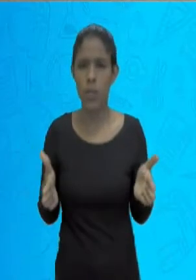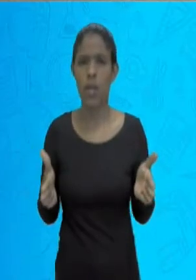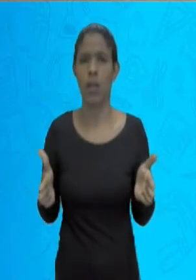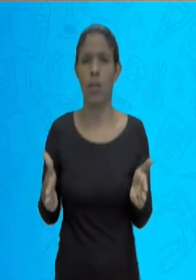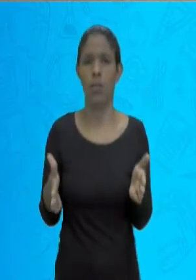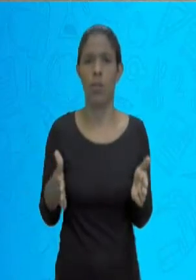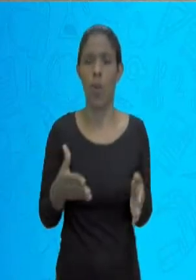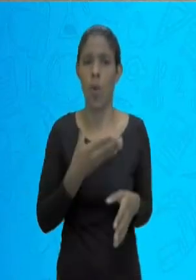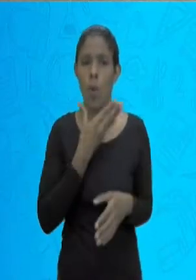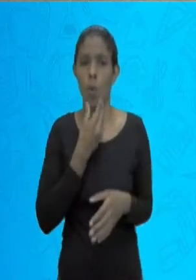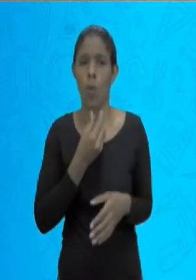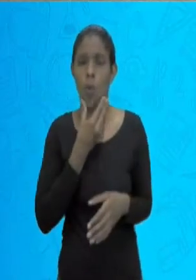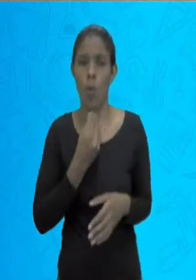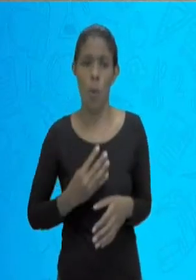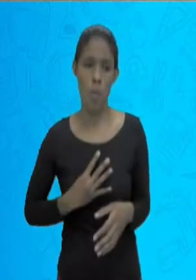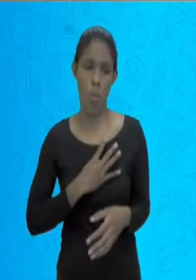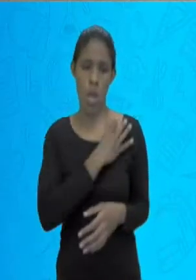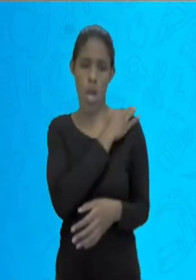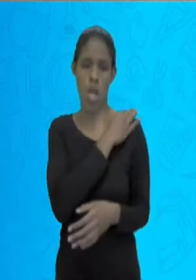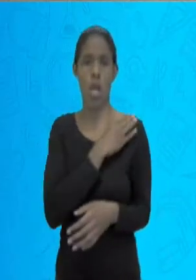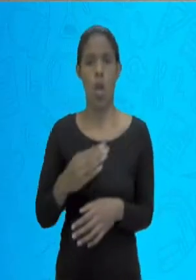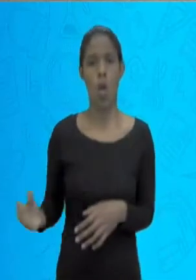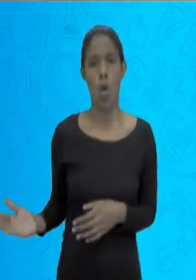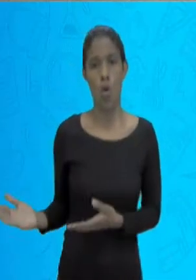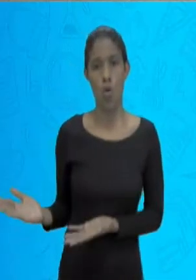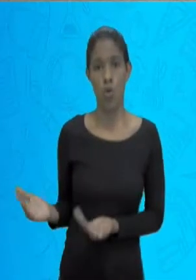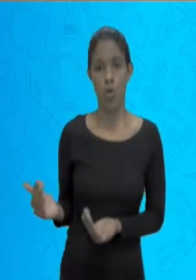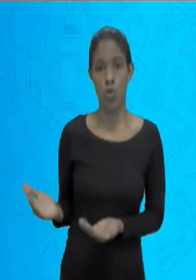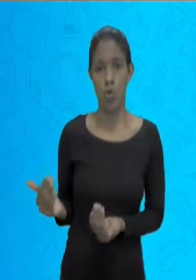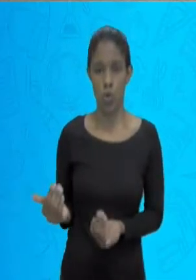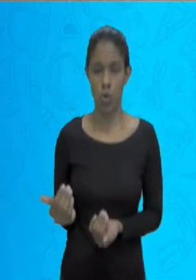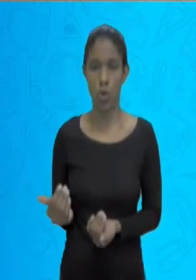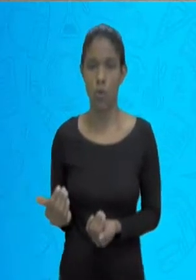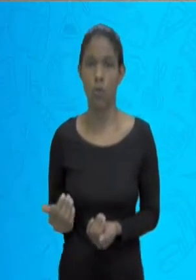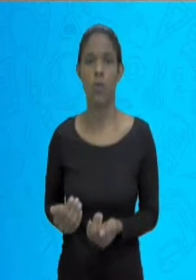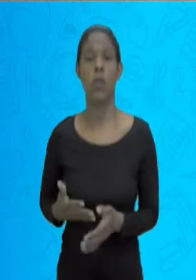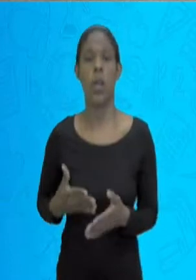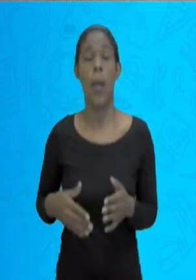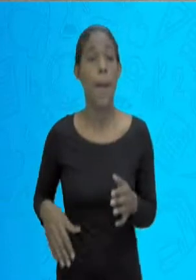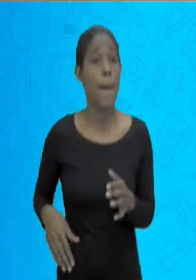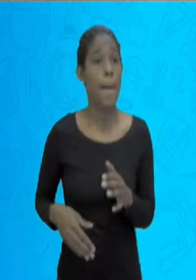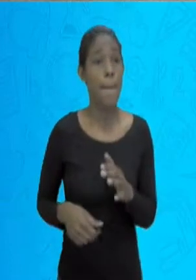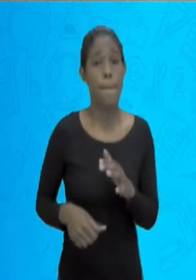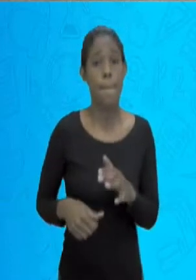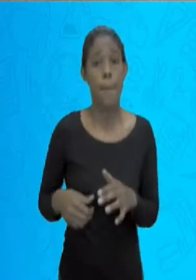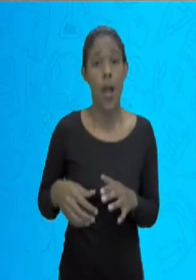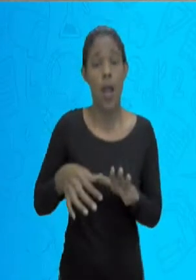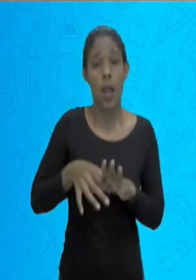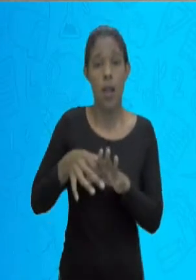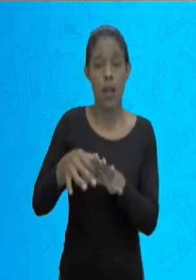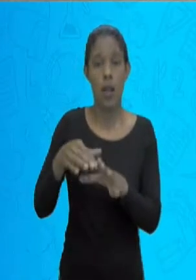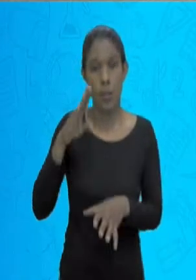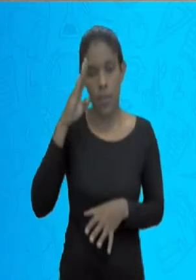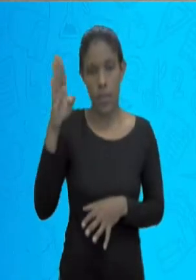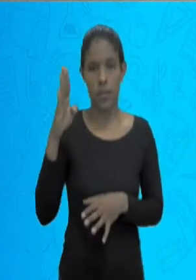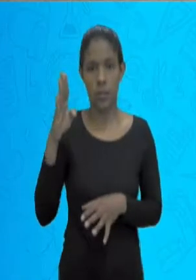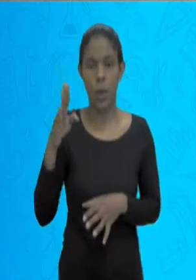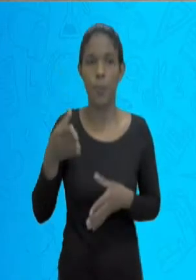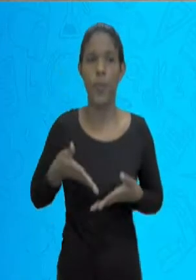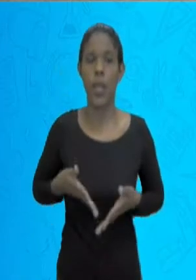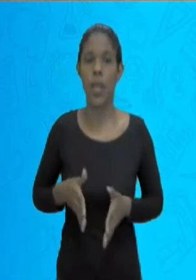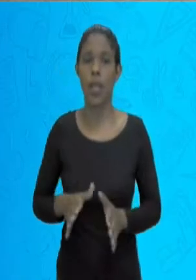militar passou a ganhar um destaque. Nascido na Córcega, em 1769,